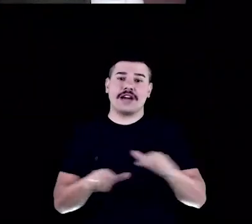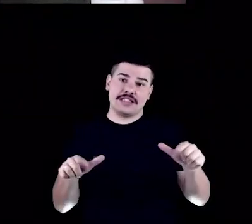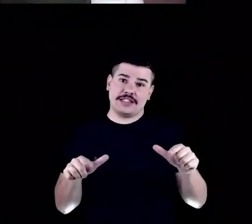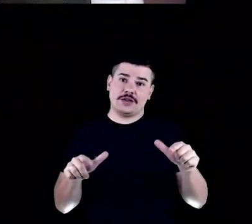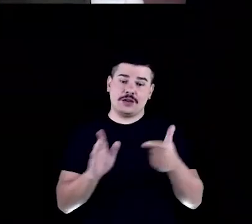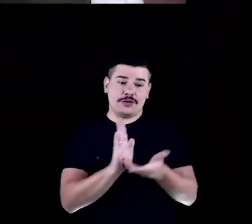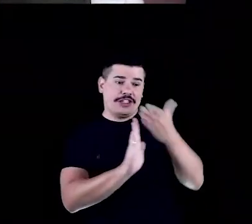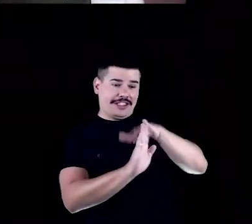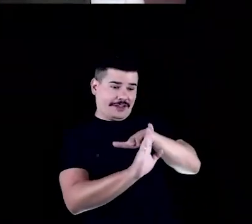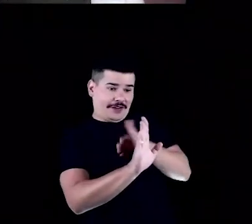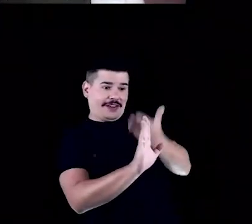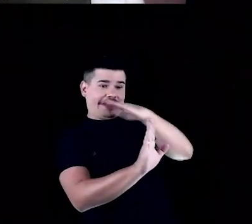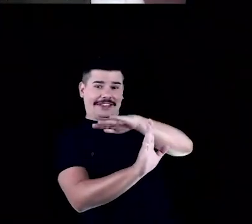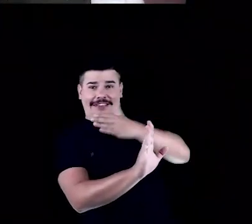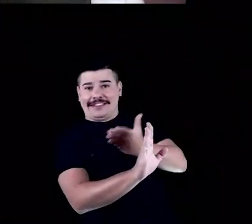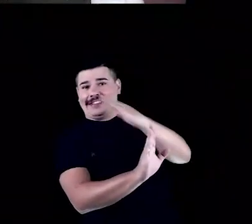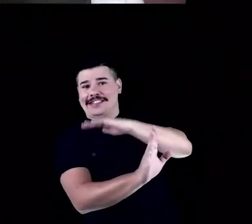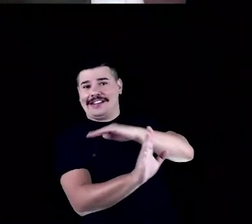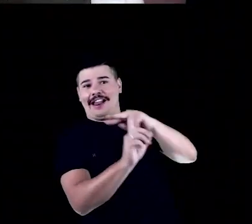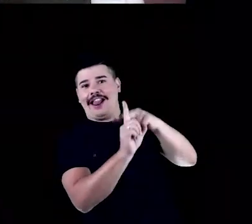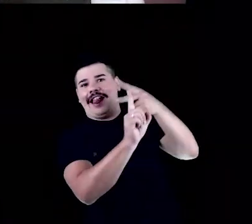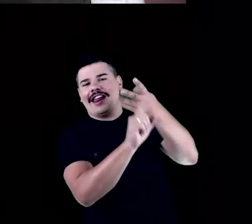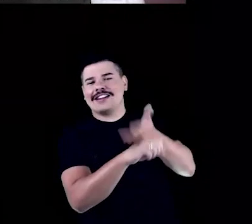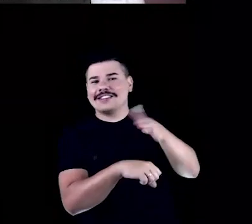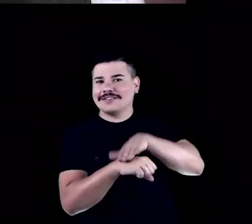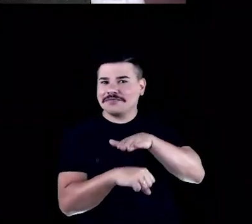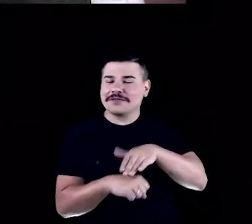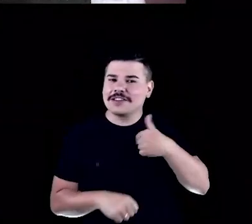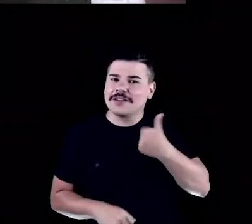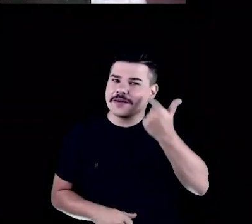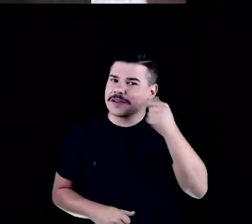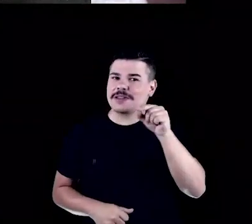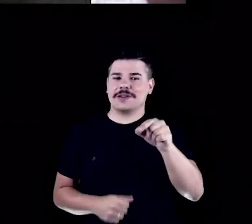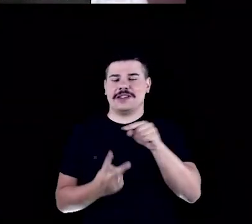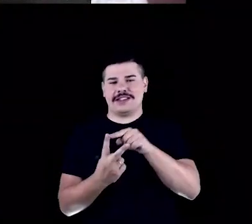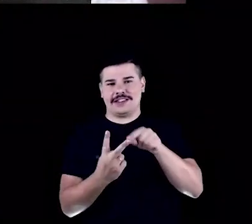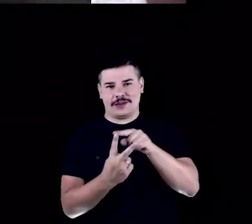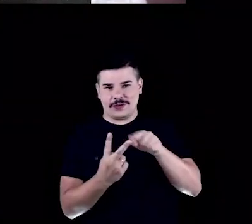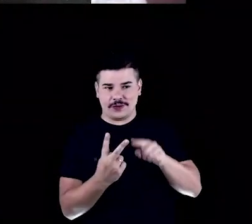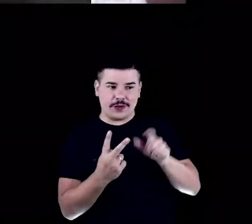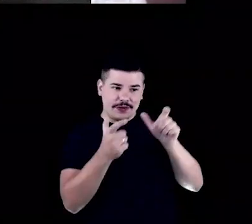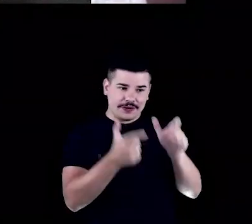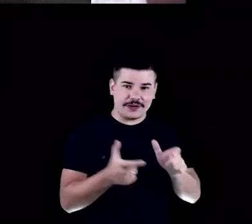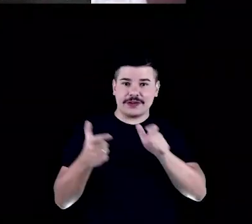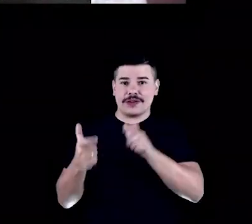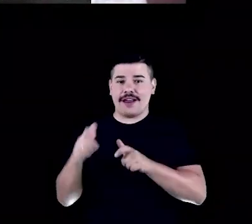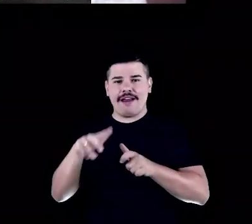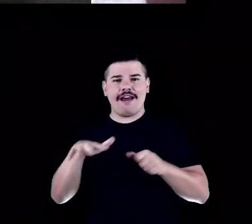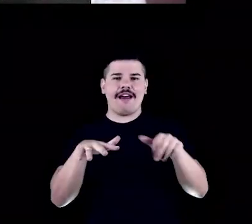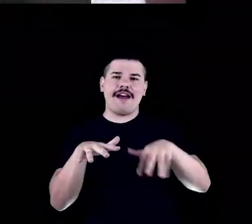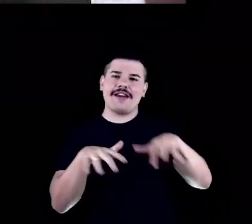assim, o subjetivo do subjetivo do subjetivo, né? Então, eu me pego sempre entre esses dois